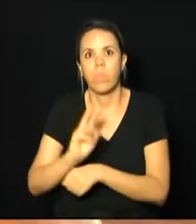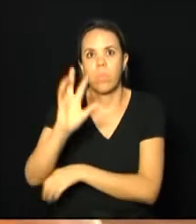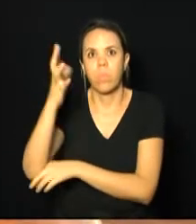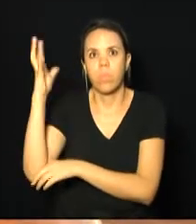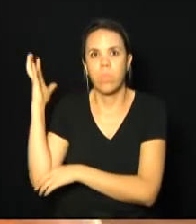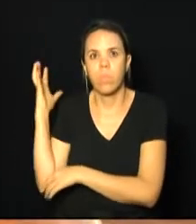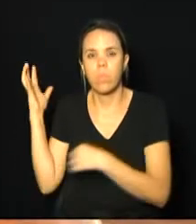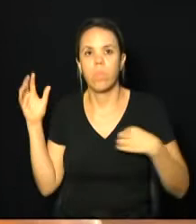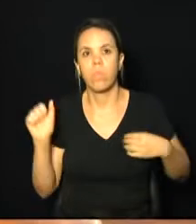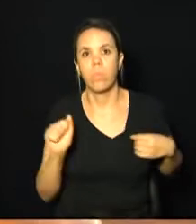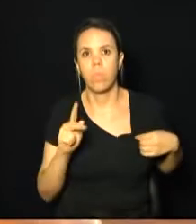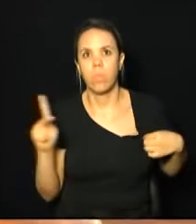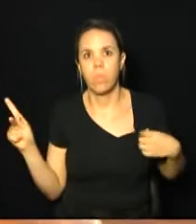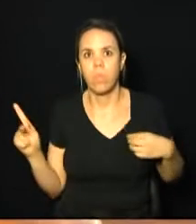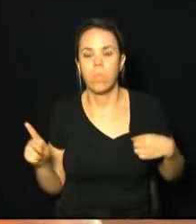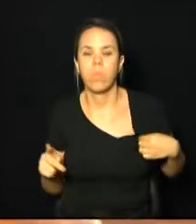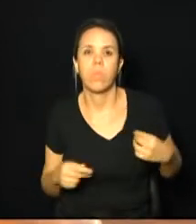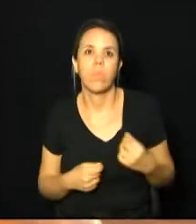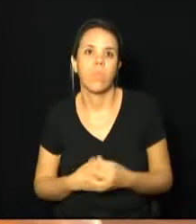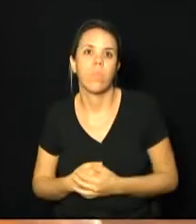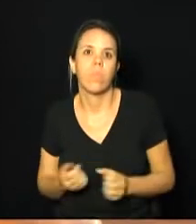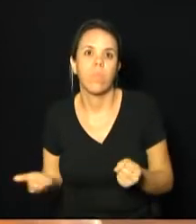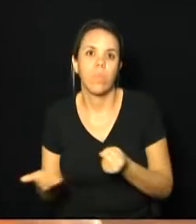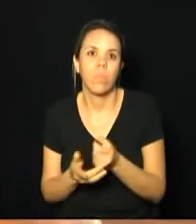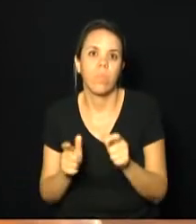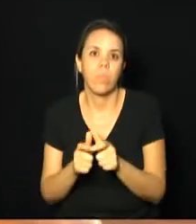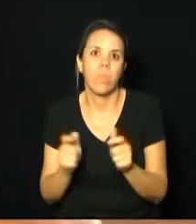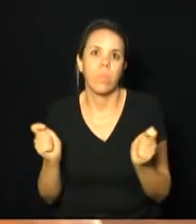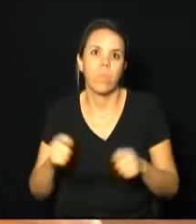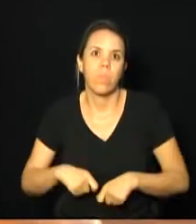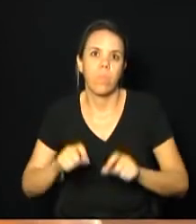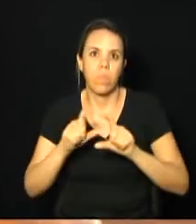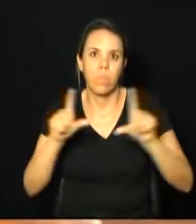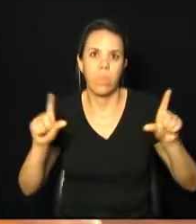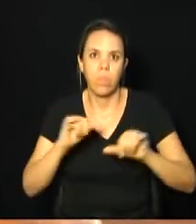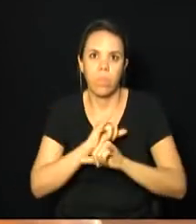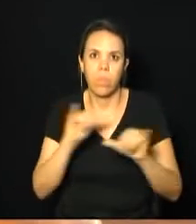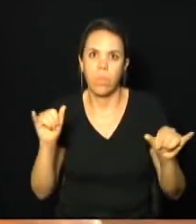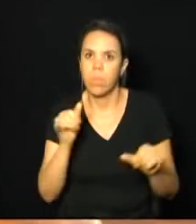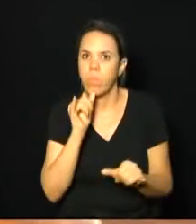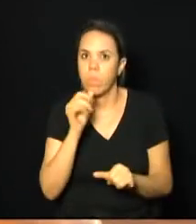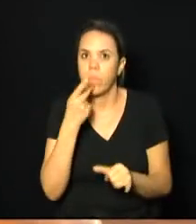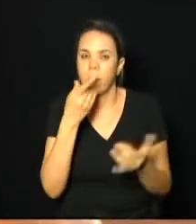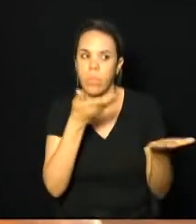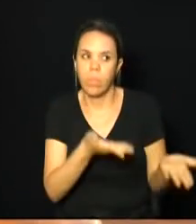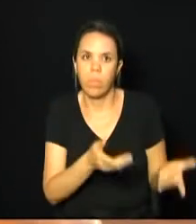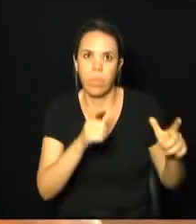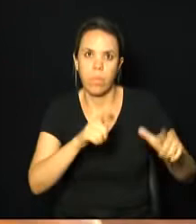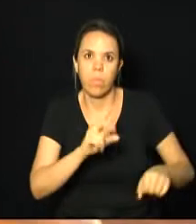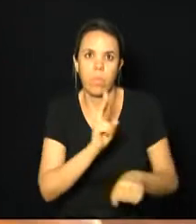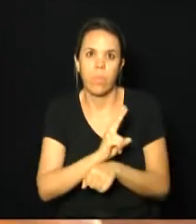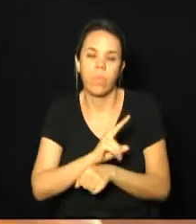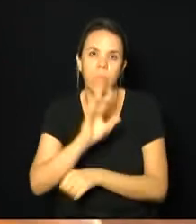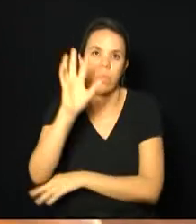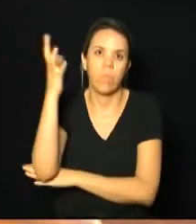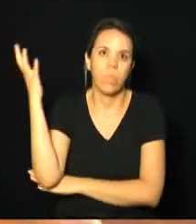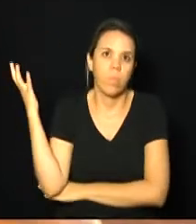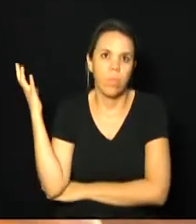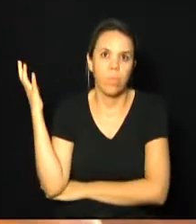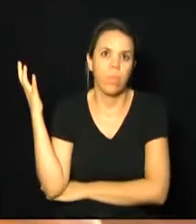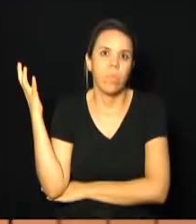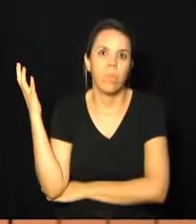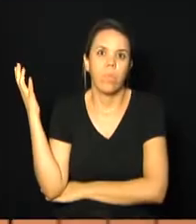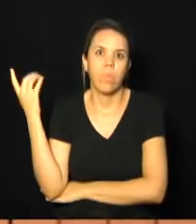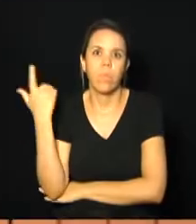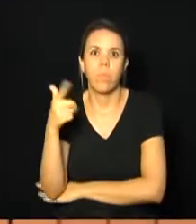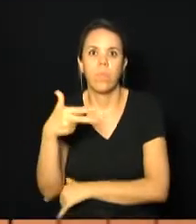ambiental, APP, no mínimo nós deveríamos ter placas indicativas dizendo que aqui é uma área de preservação ambiental. E